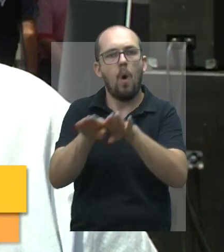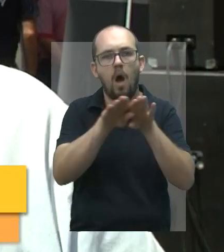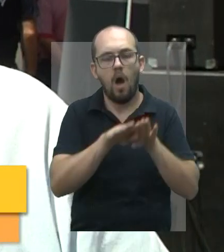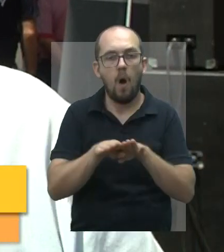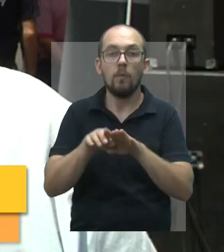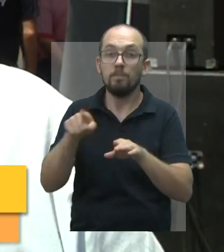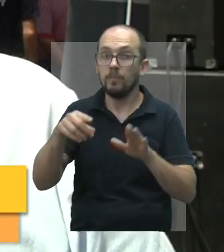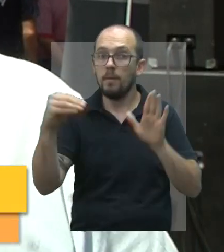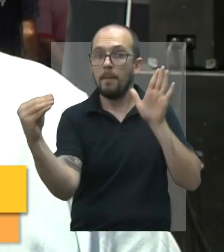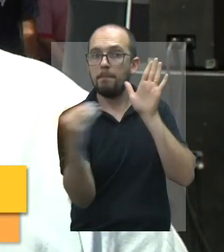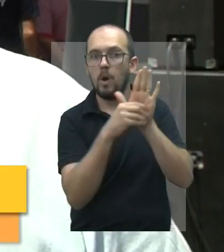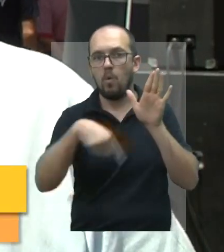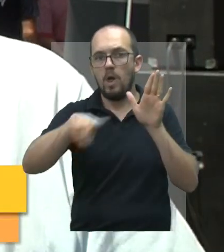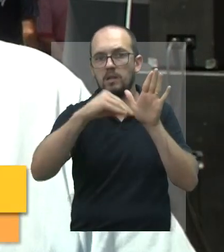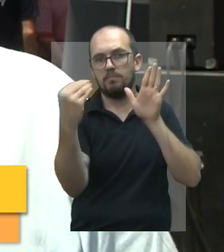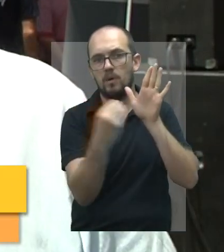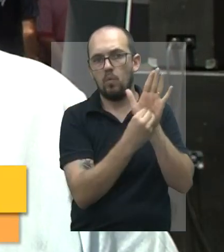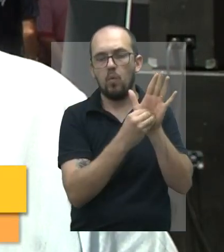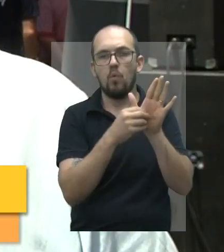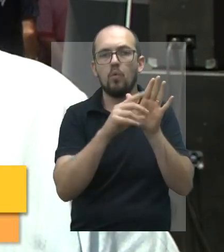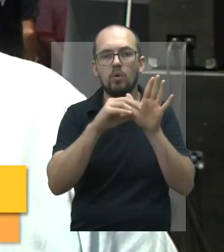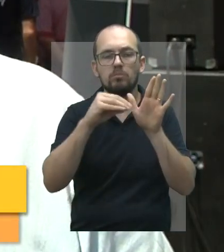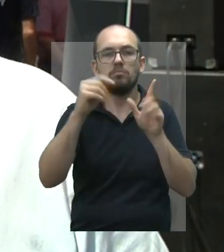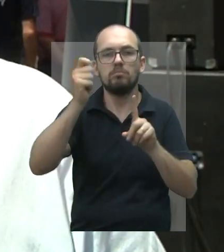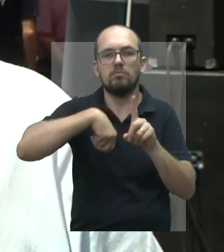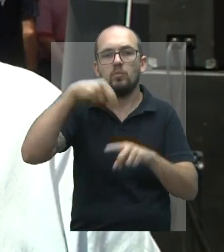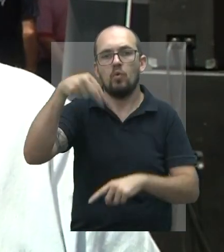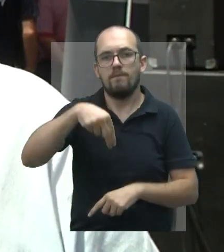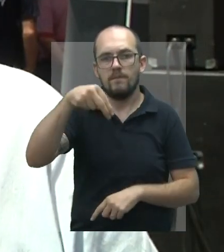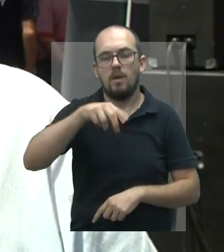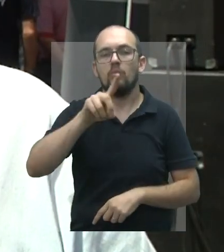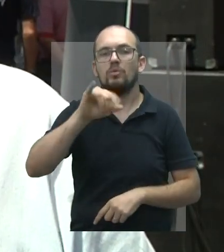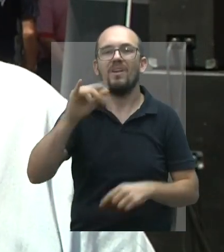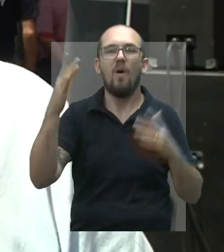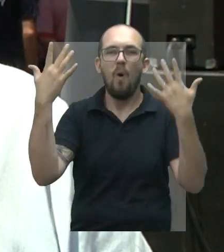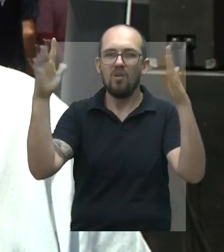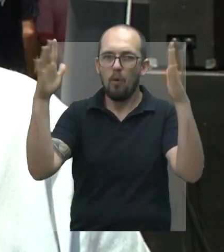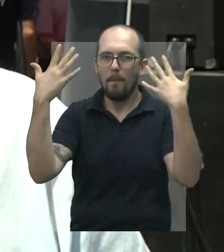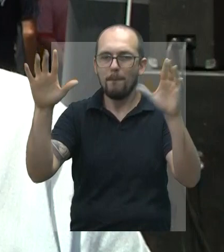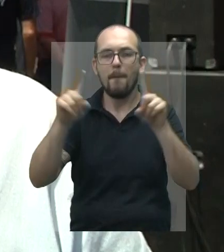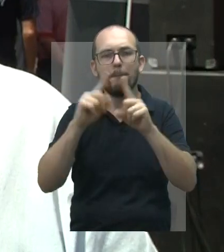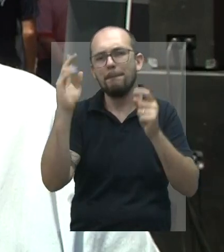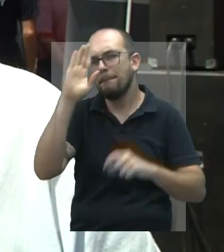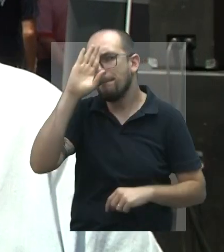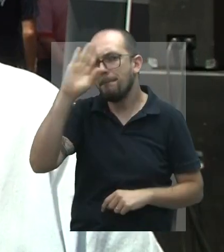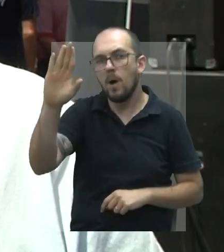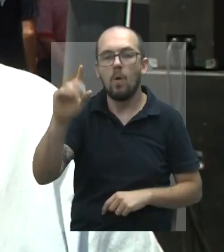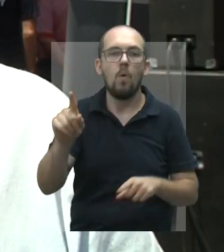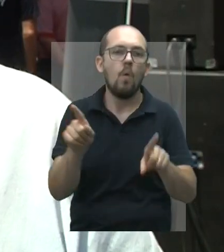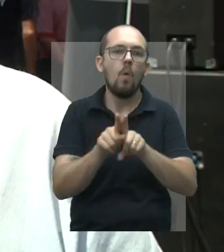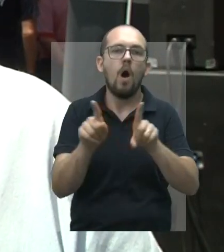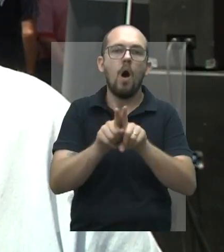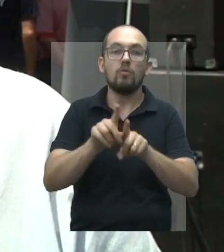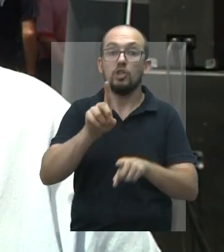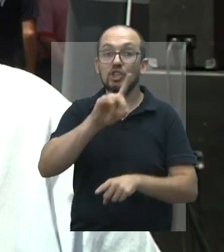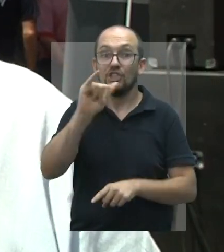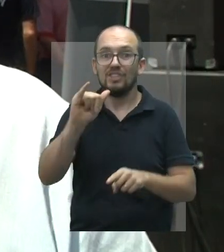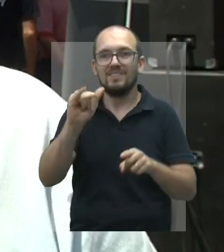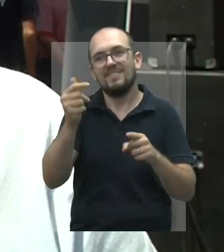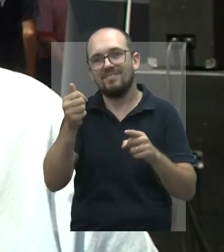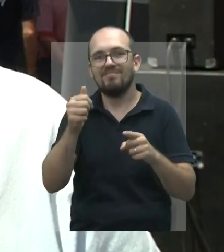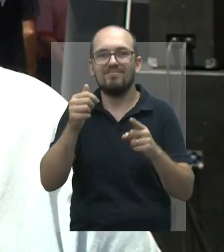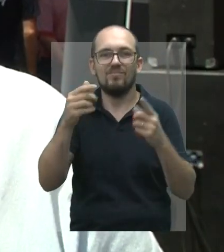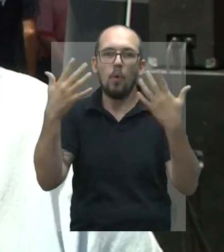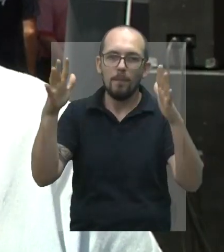eles marcaram em novembro, é um dia de comemoração, mas principalmente, além do dia da comemoração,